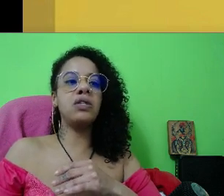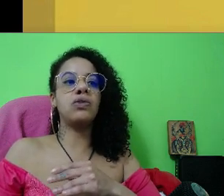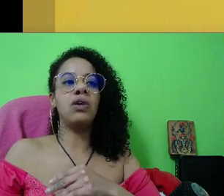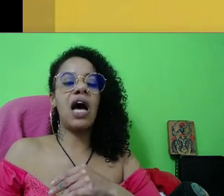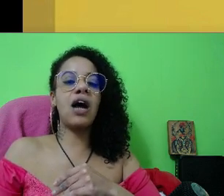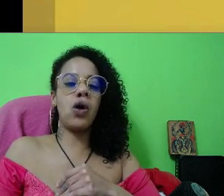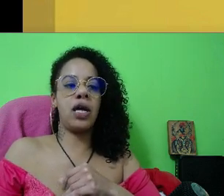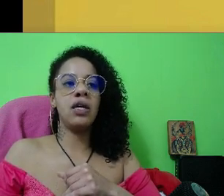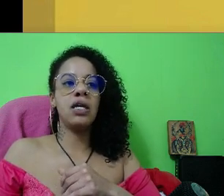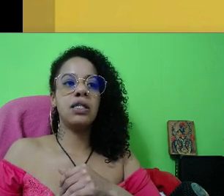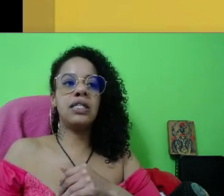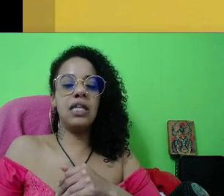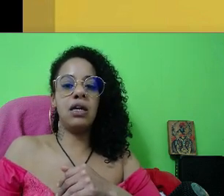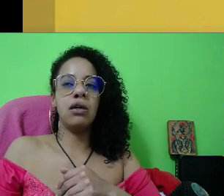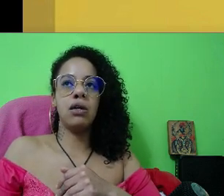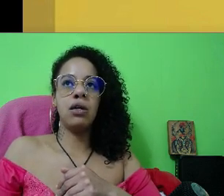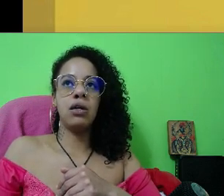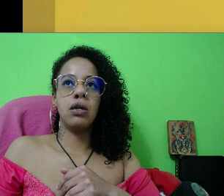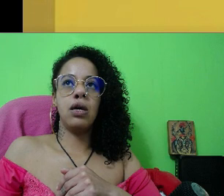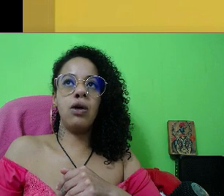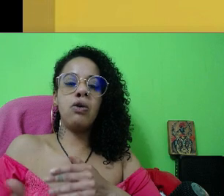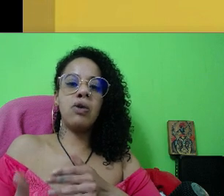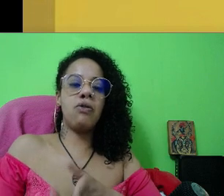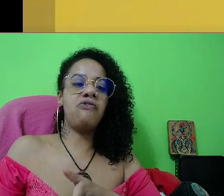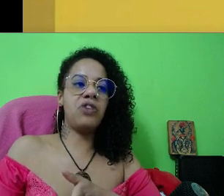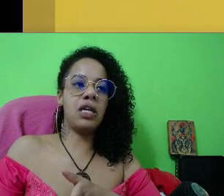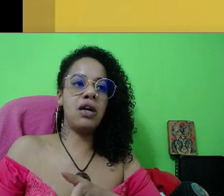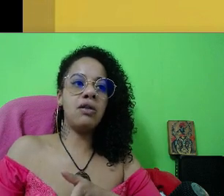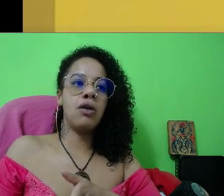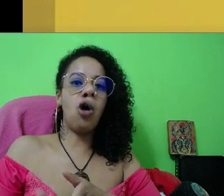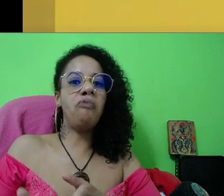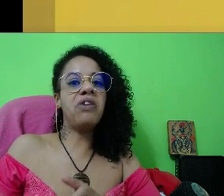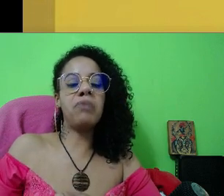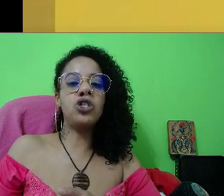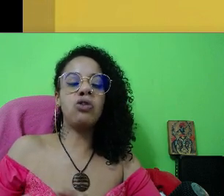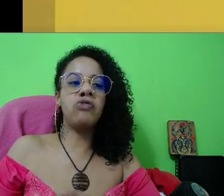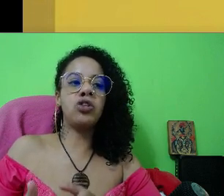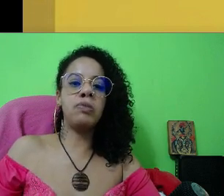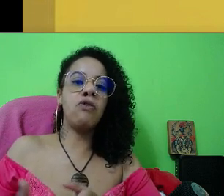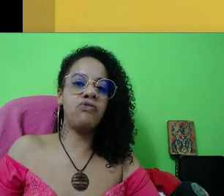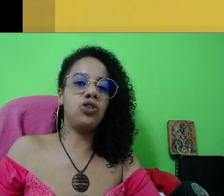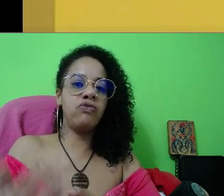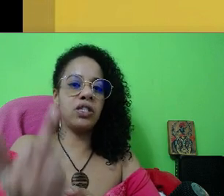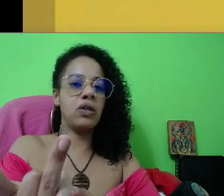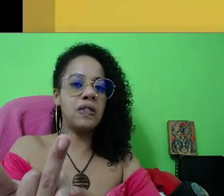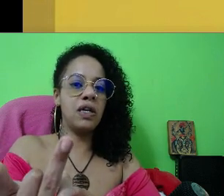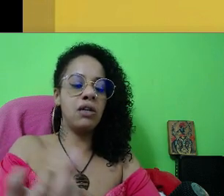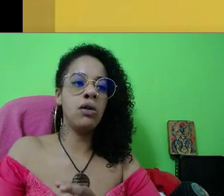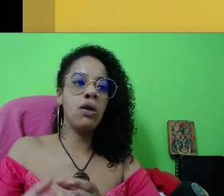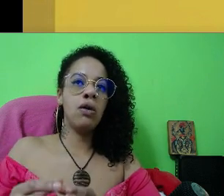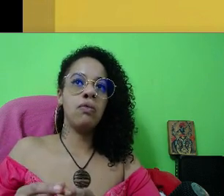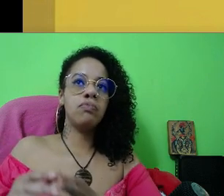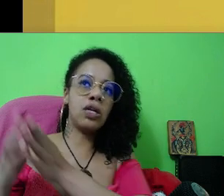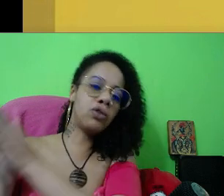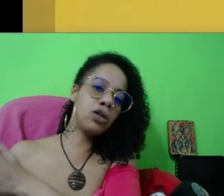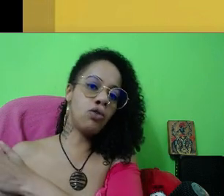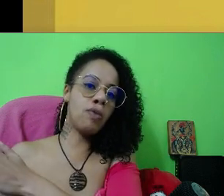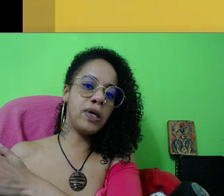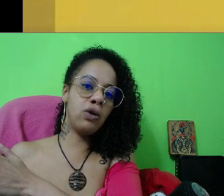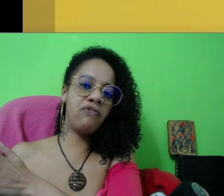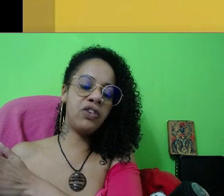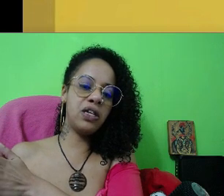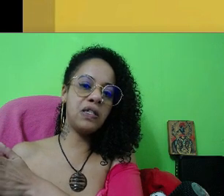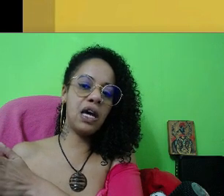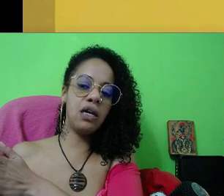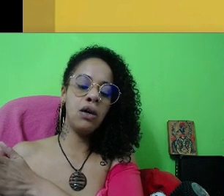reproduzir isso agora se eu não quero ofender obviamente que eu não vou terminar um vídeo fazendo assim sendo